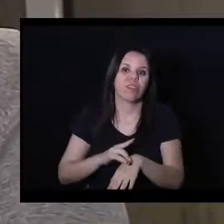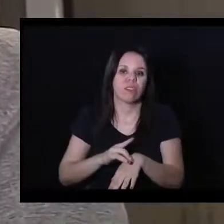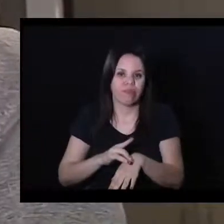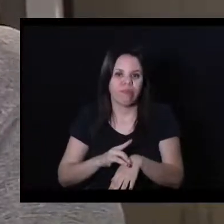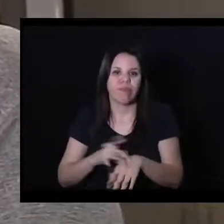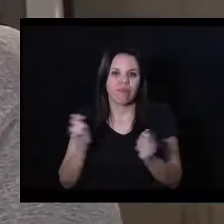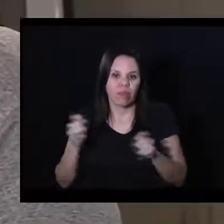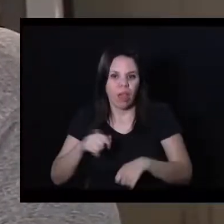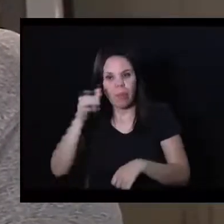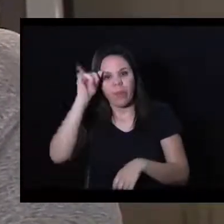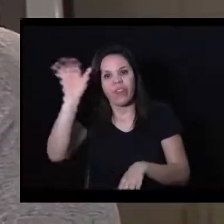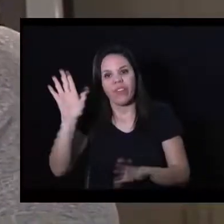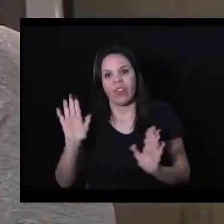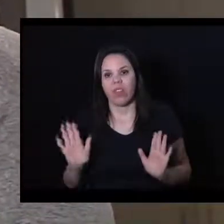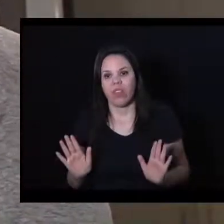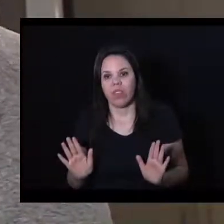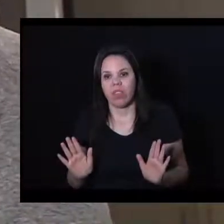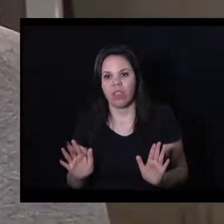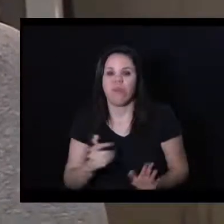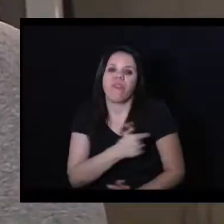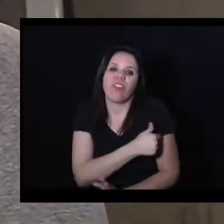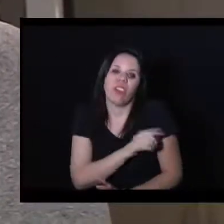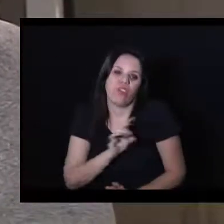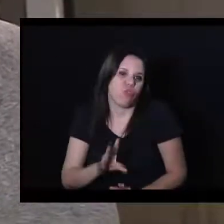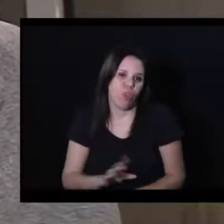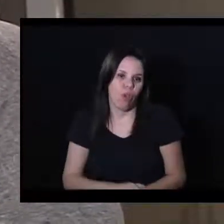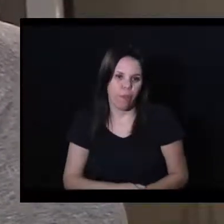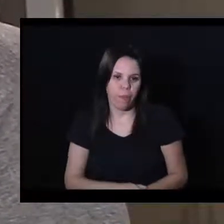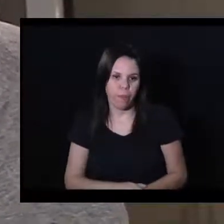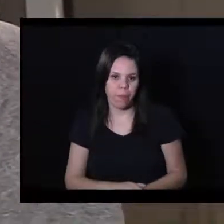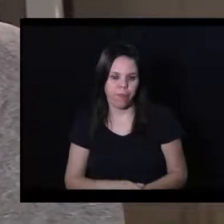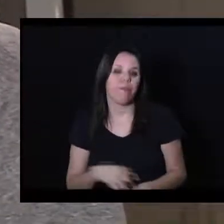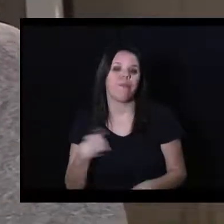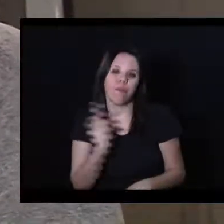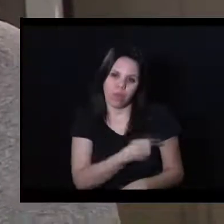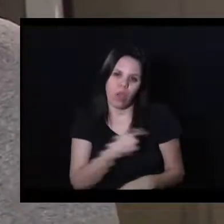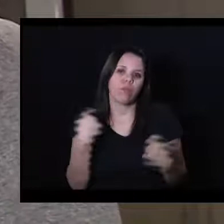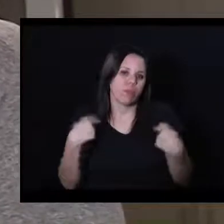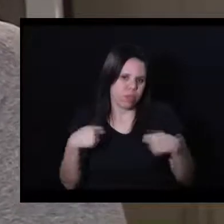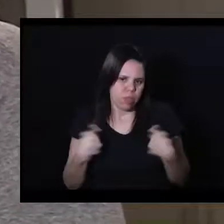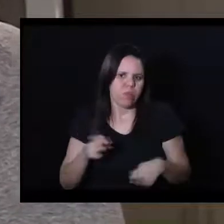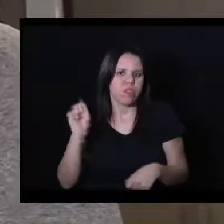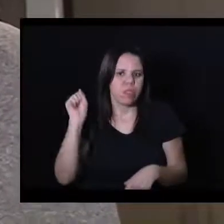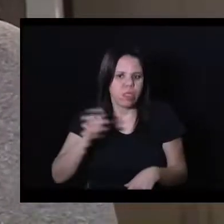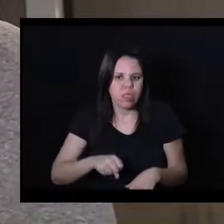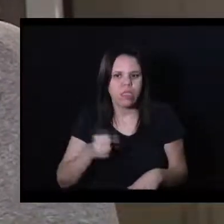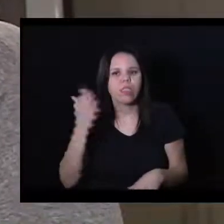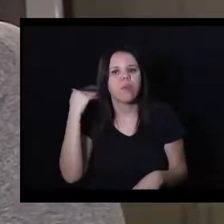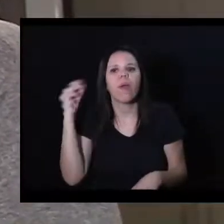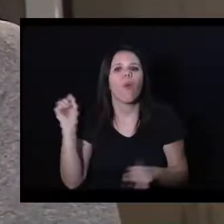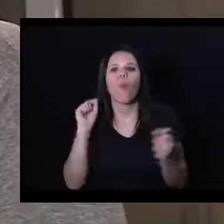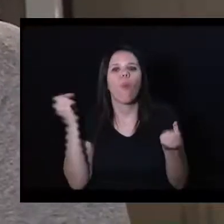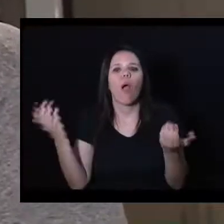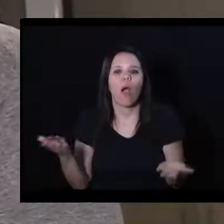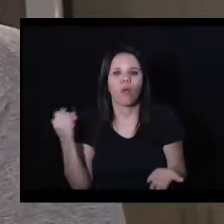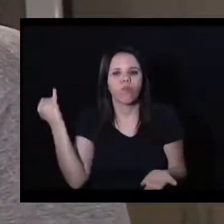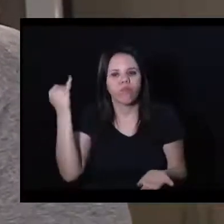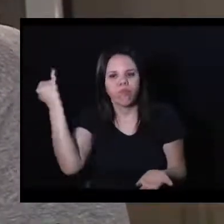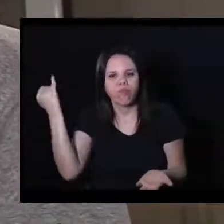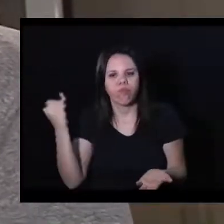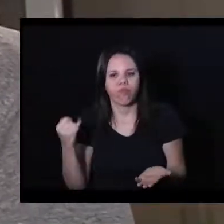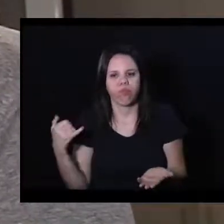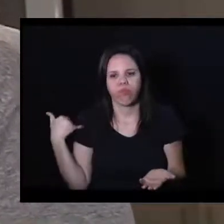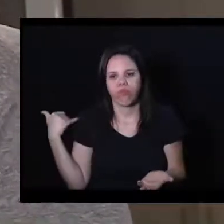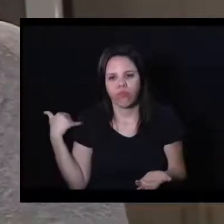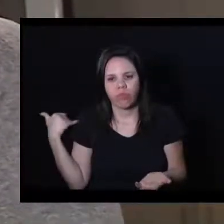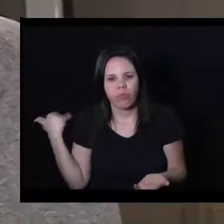ou seja, prevenível através de vacinas. A gente deve saber a importância de, estando nessas faixas etárias